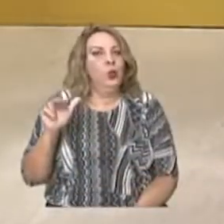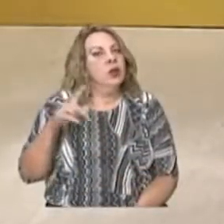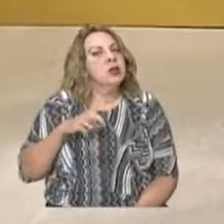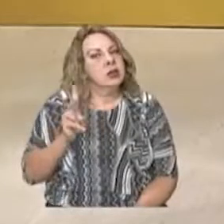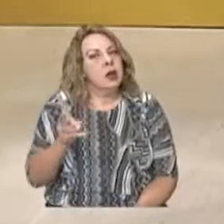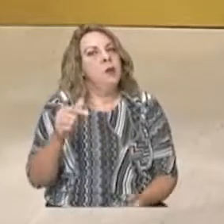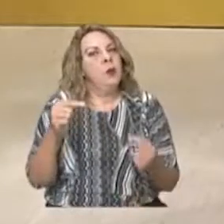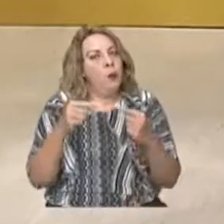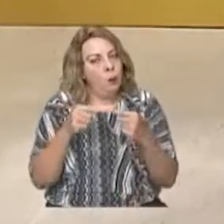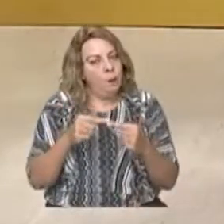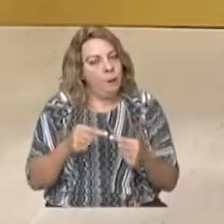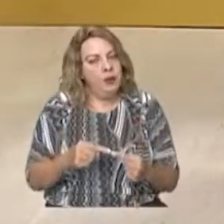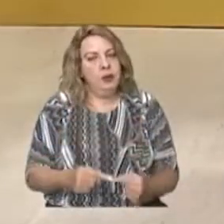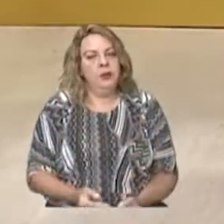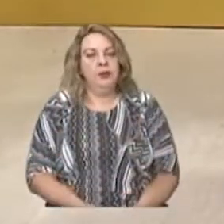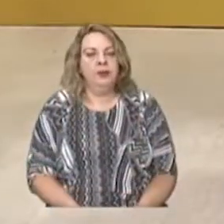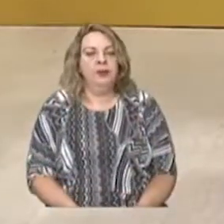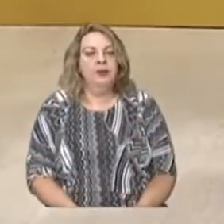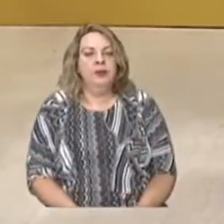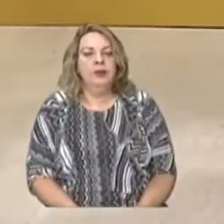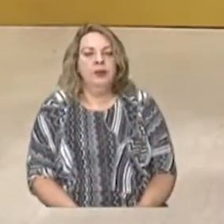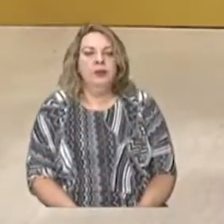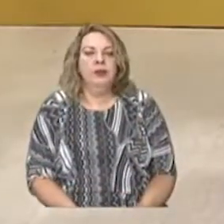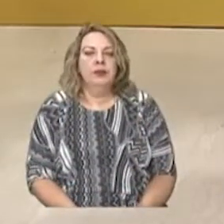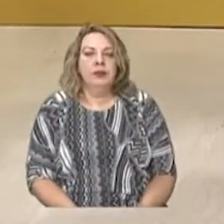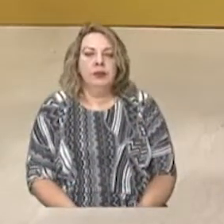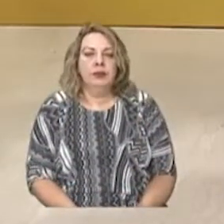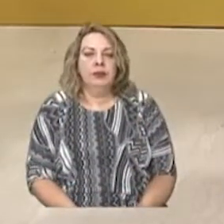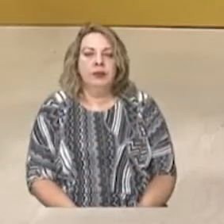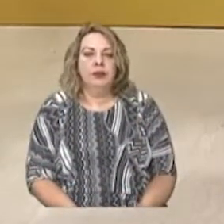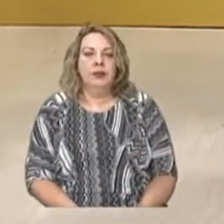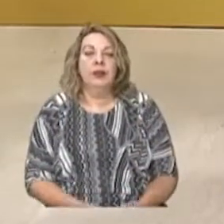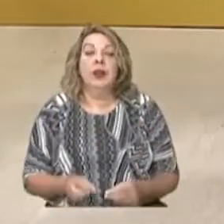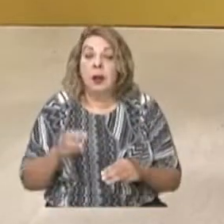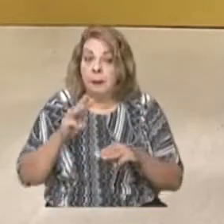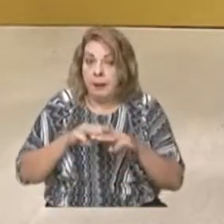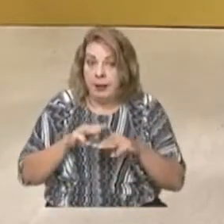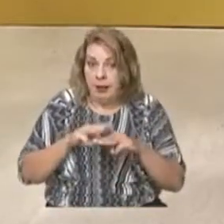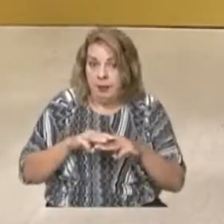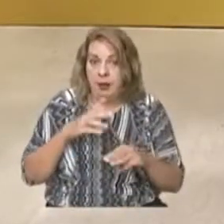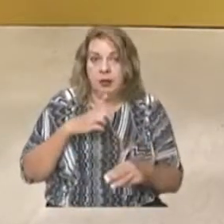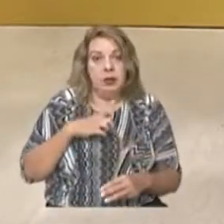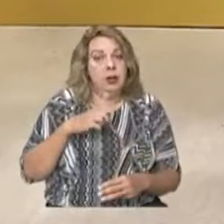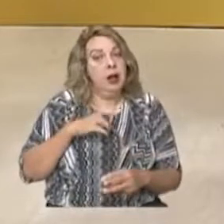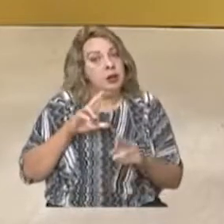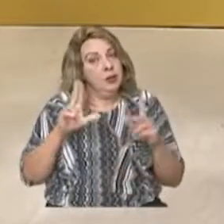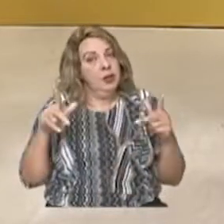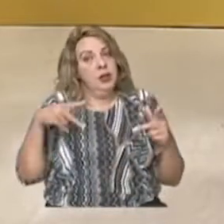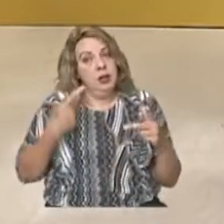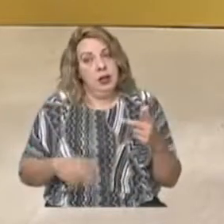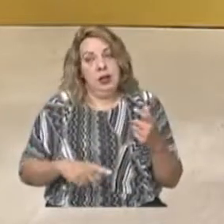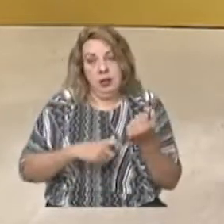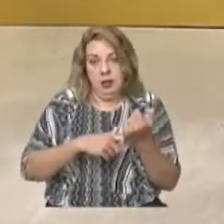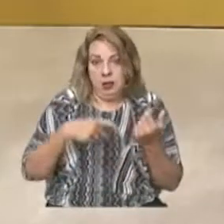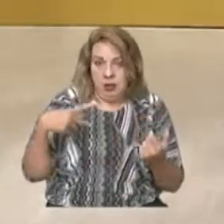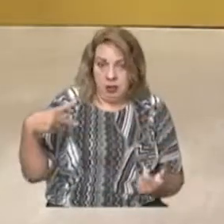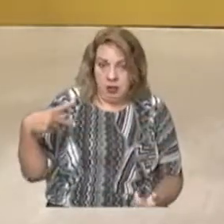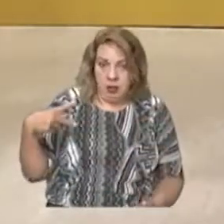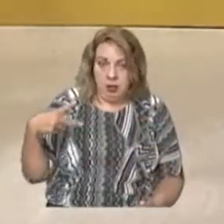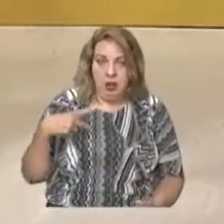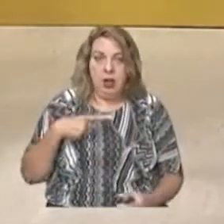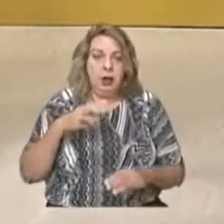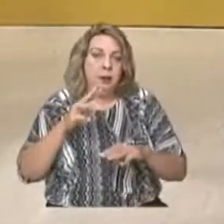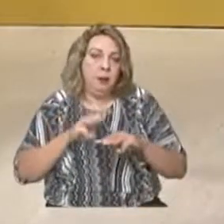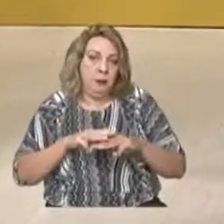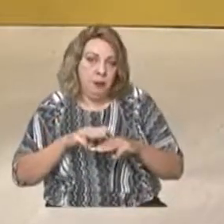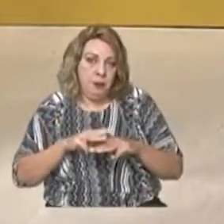ó. Ó, seguinte, aqui a gente sempre fala que matemática no Caju Cap é uma coisa diferente, é diferenciada, né? É aqui a